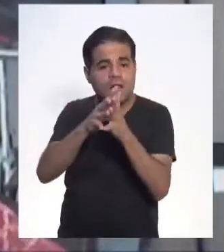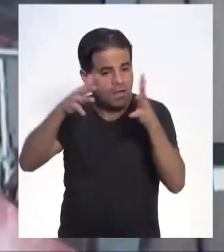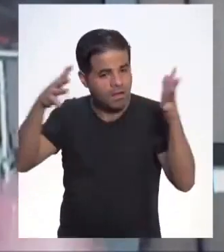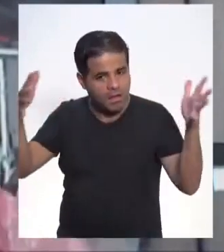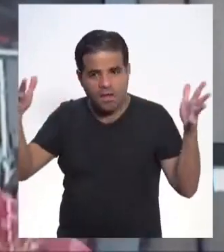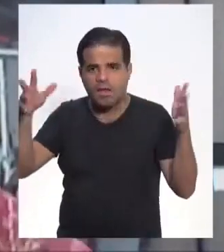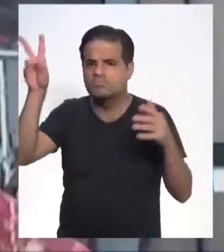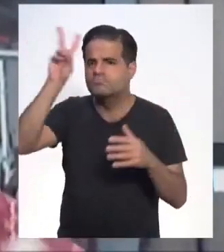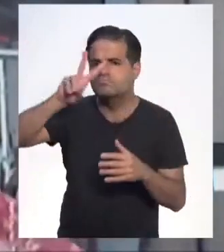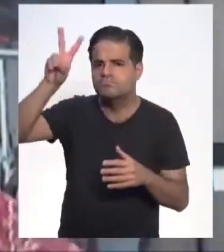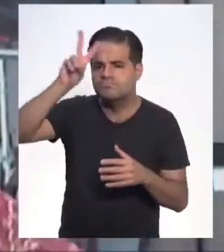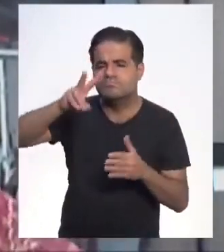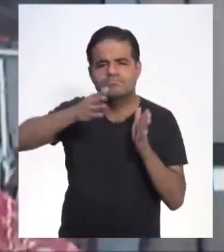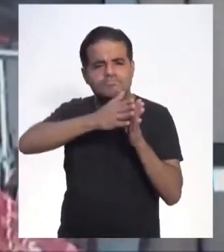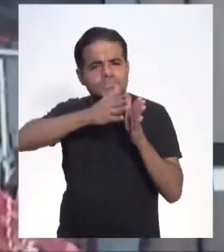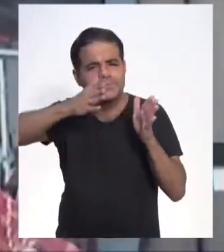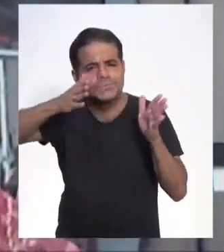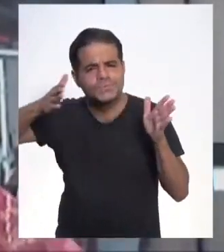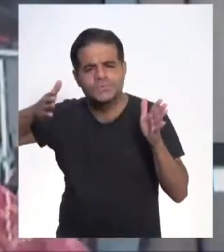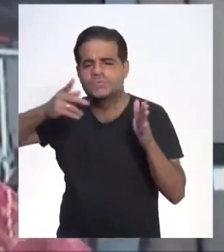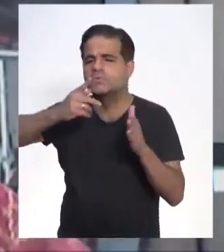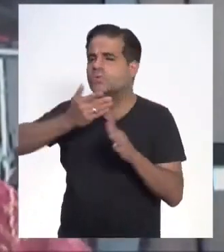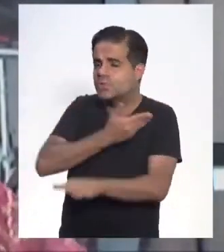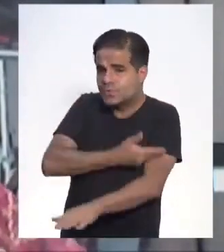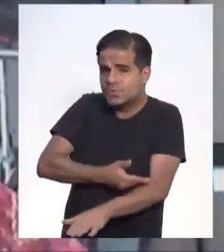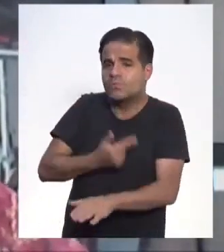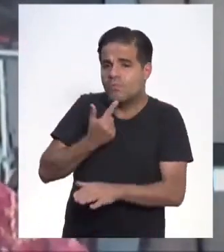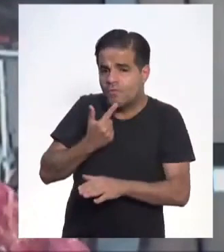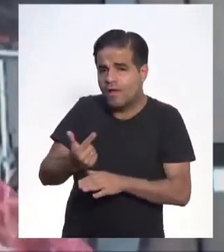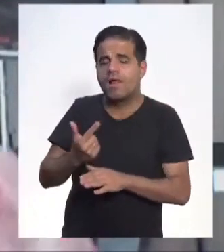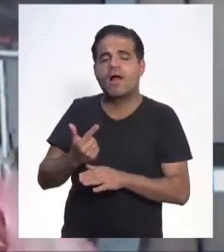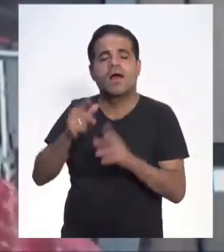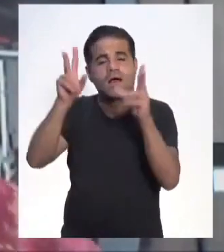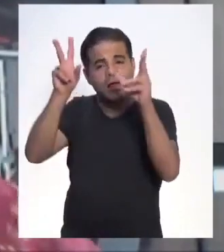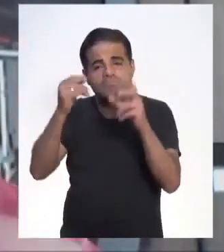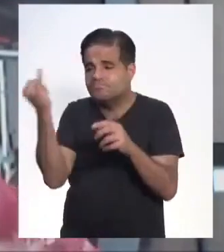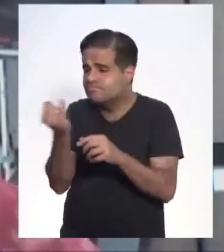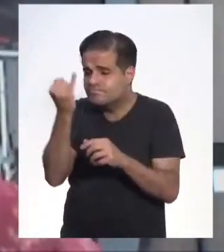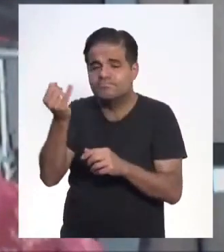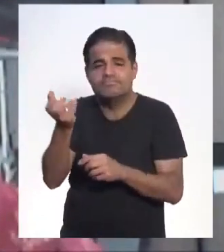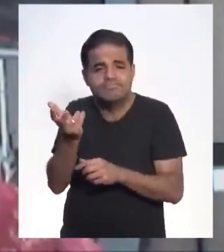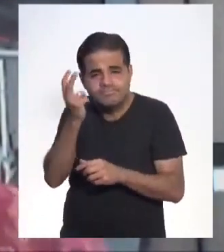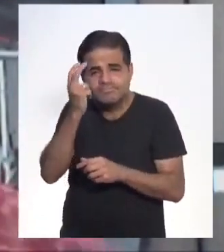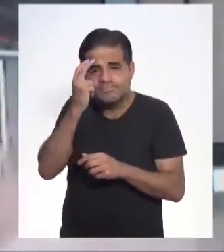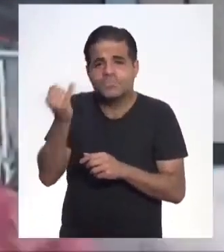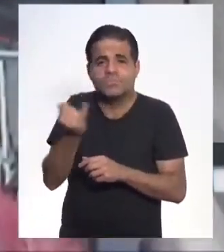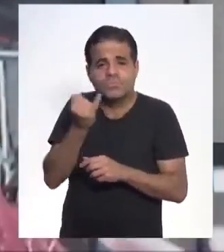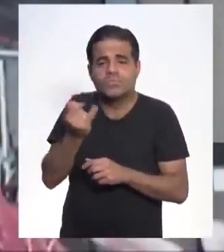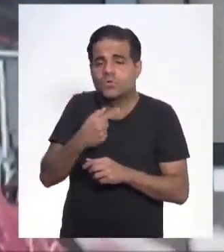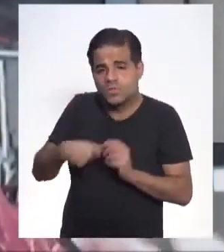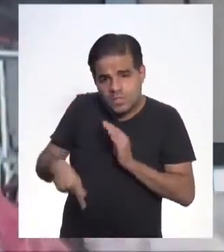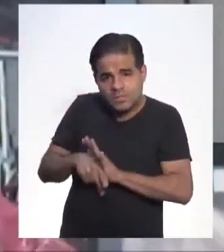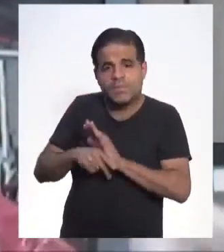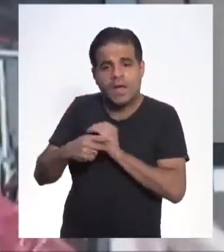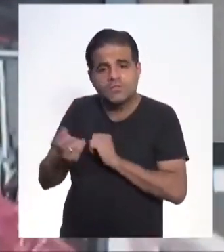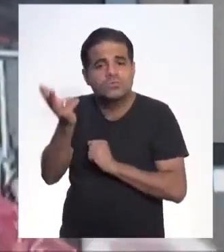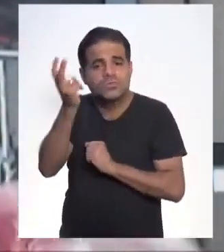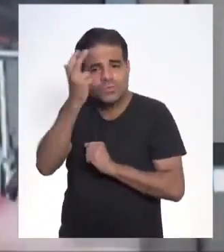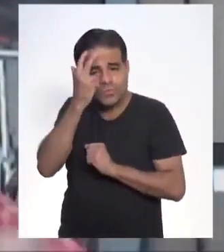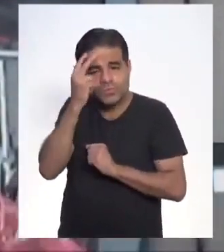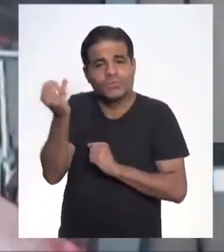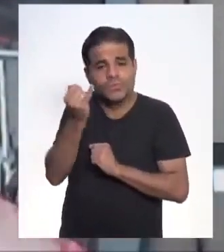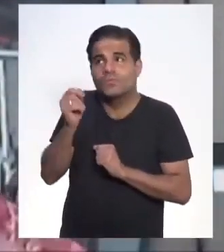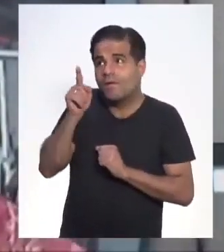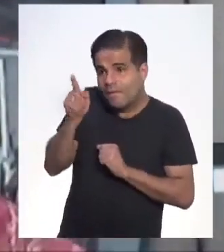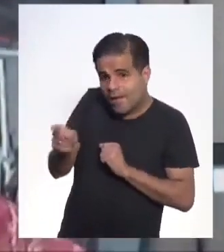com a história. Né? Então, assim, eu costumo falar sobre a importância da cultura. Nós fazemos parte de uma cultura, né?